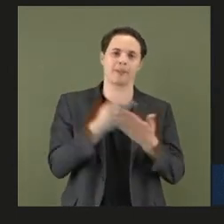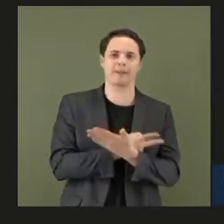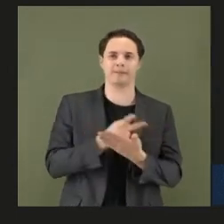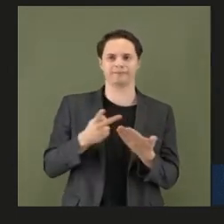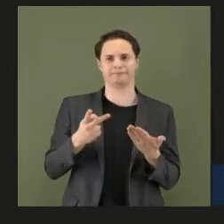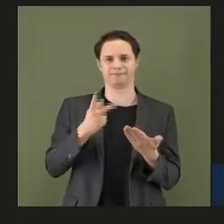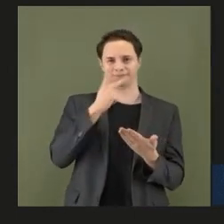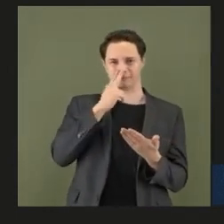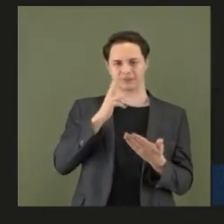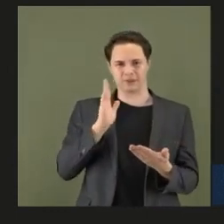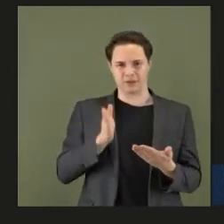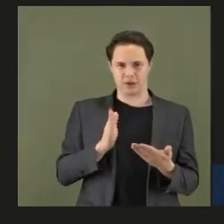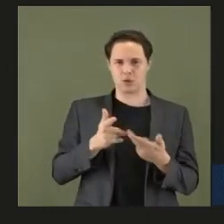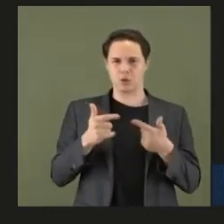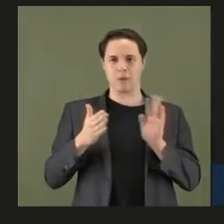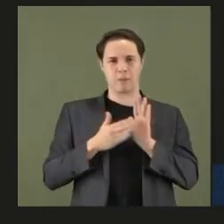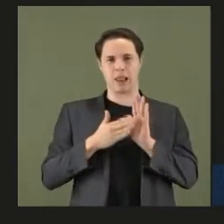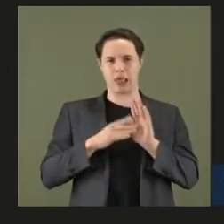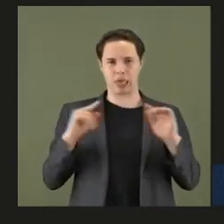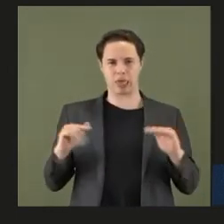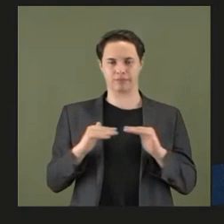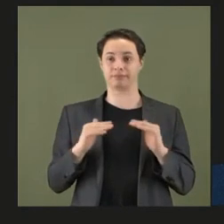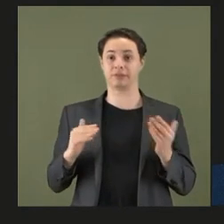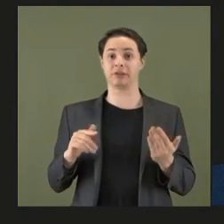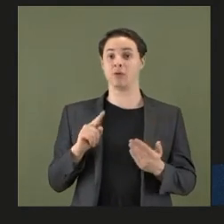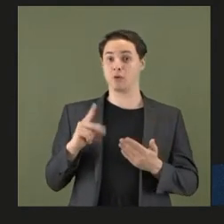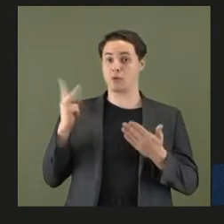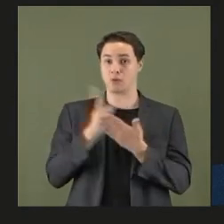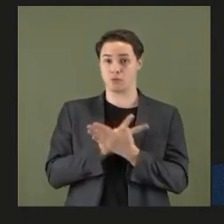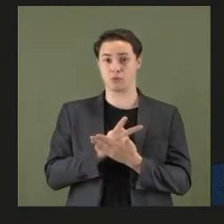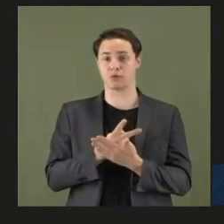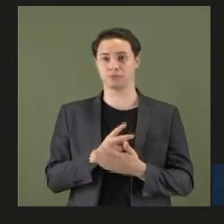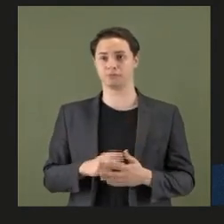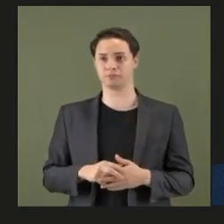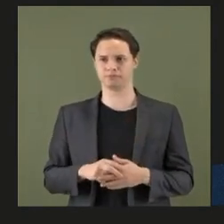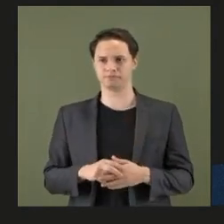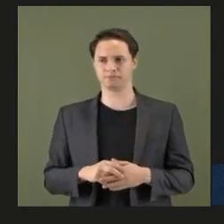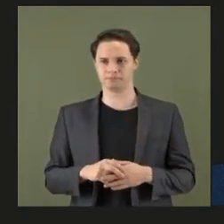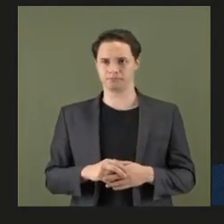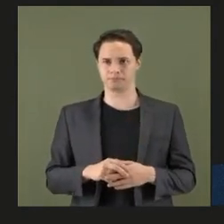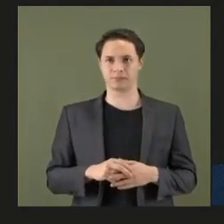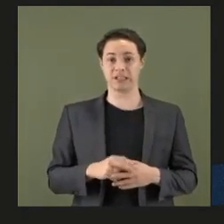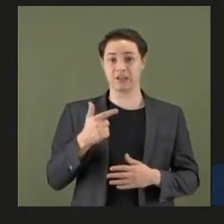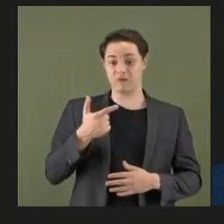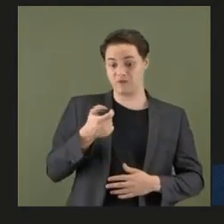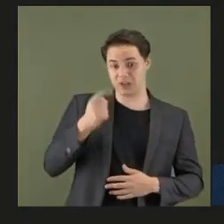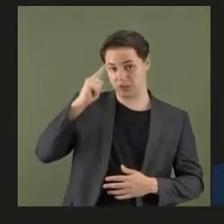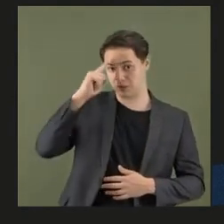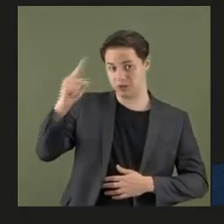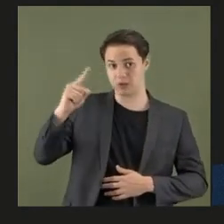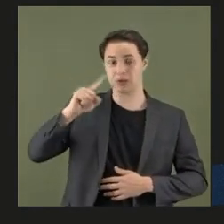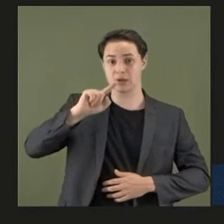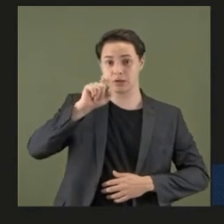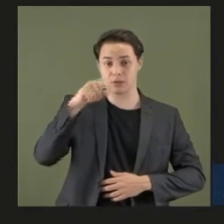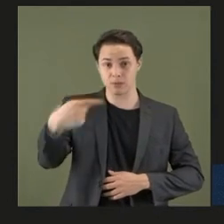estranha prestação de contas. Esse episódio acontece, senhor presidente, simplesmente 20 dias depois